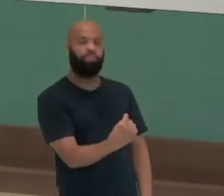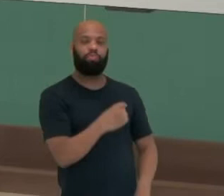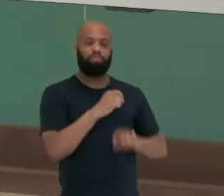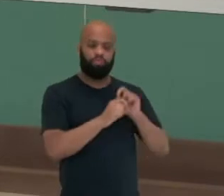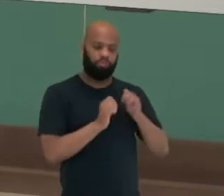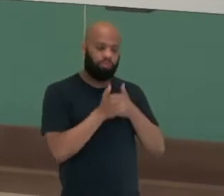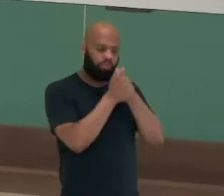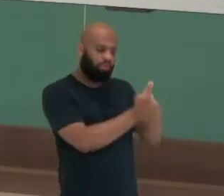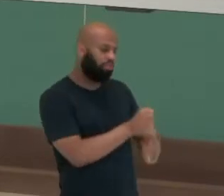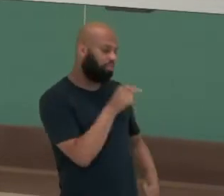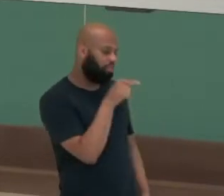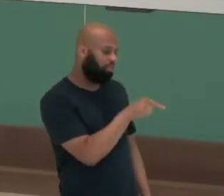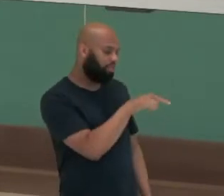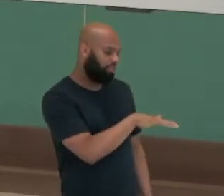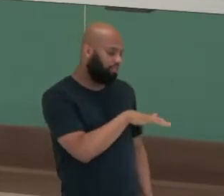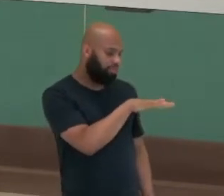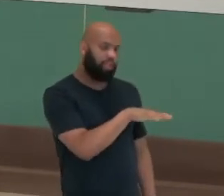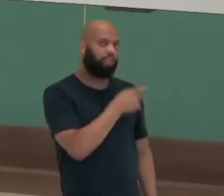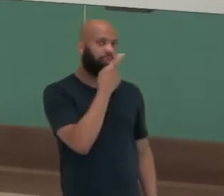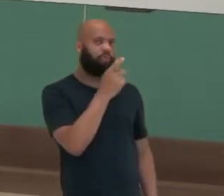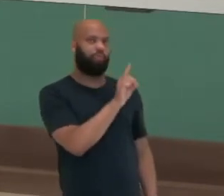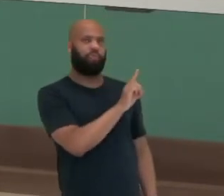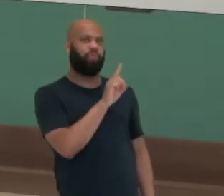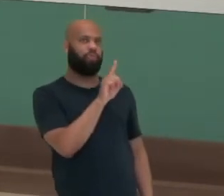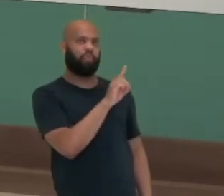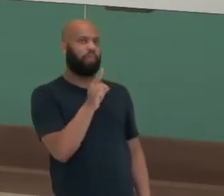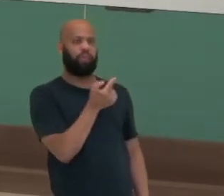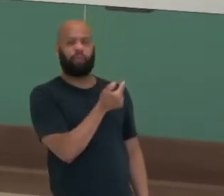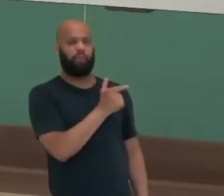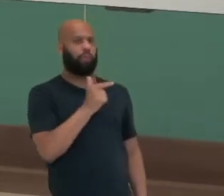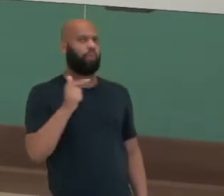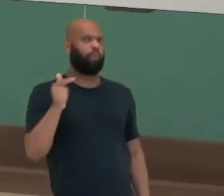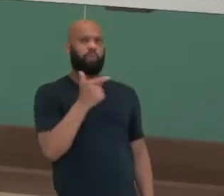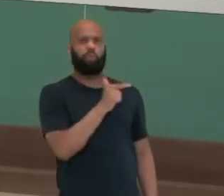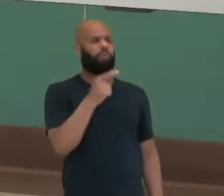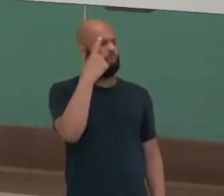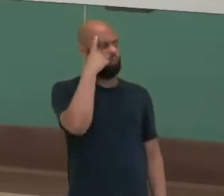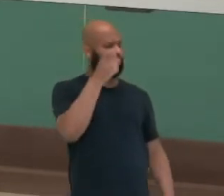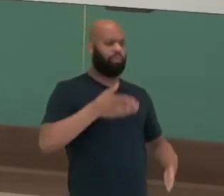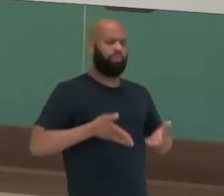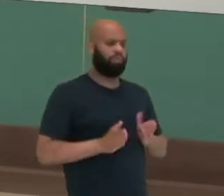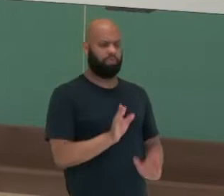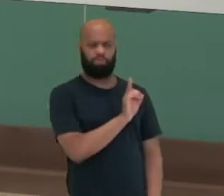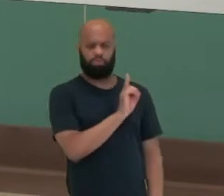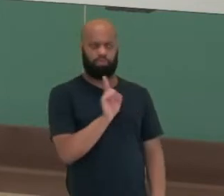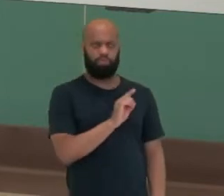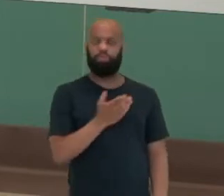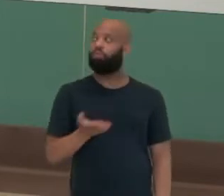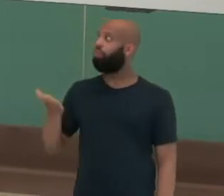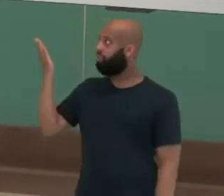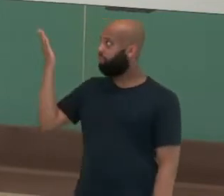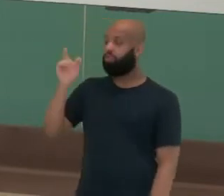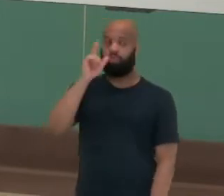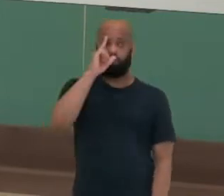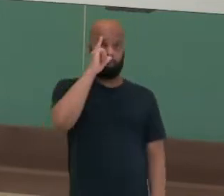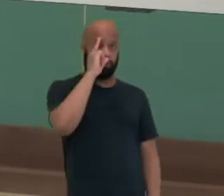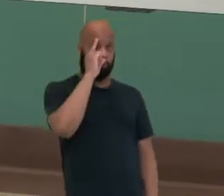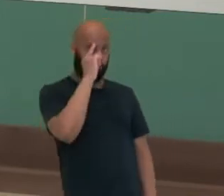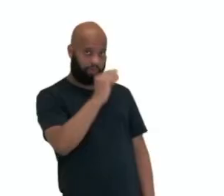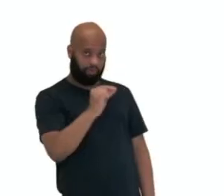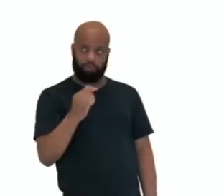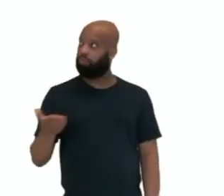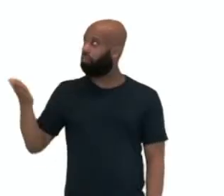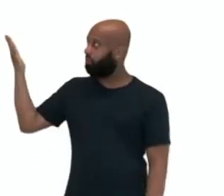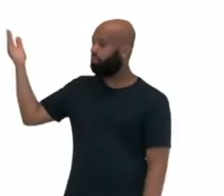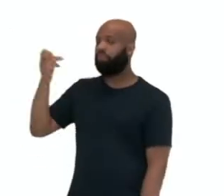empirista, vai negar a possibilidade da existência de ideias inatas. Esse aqui é John Locke e ele afirma o